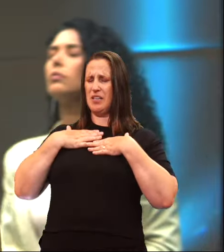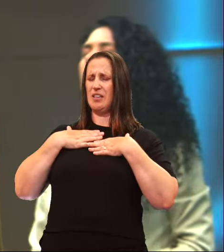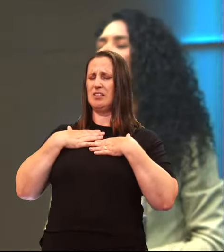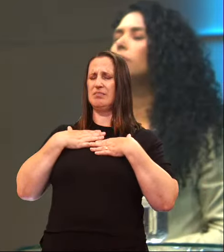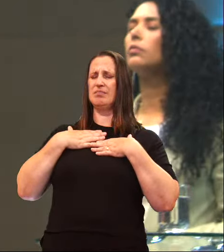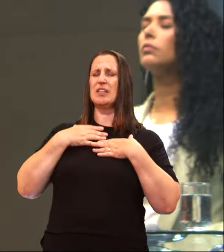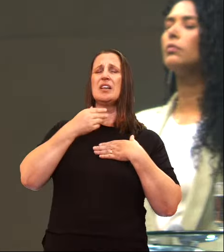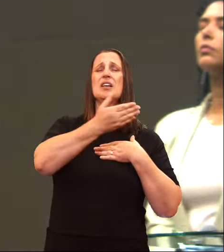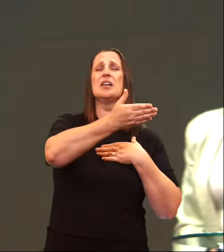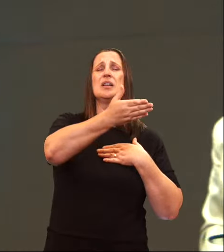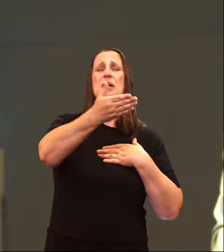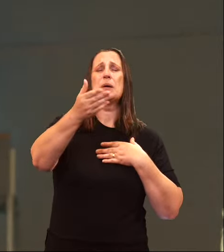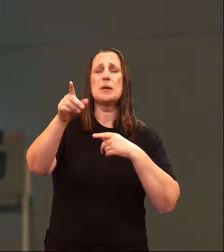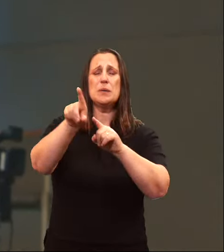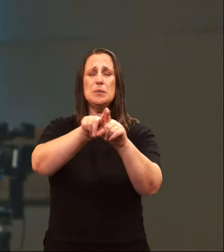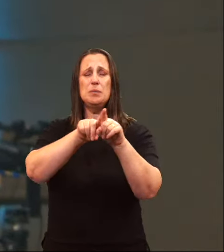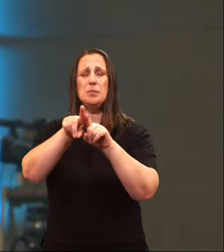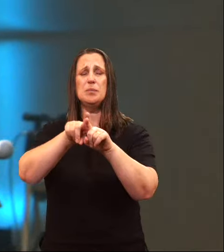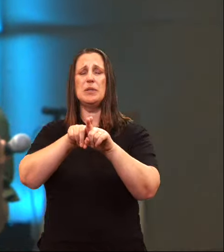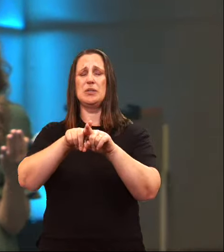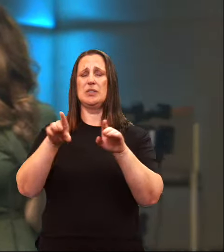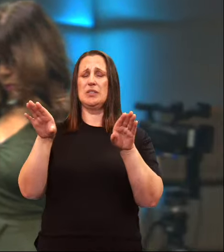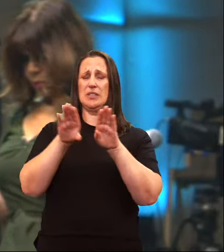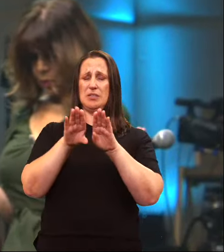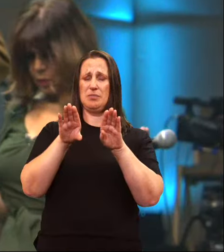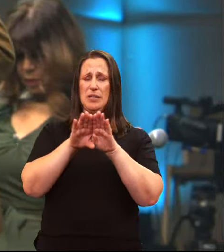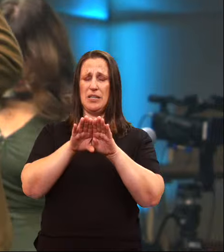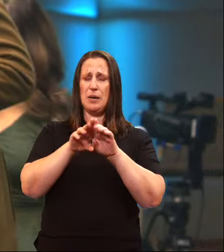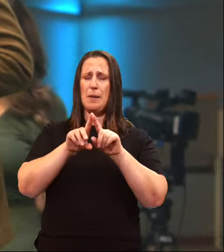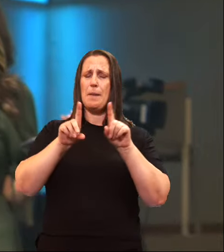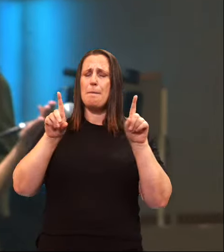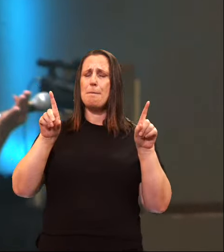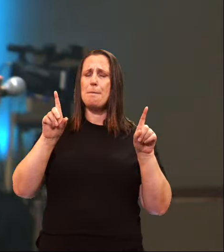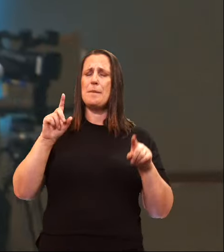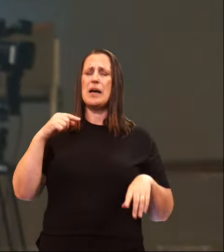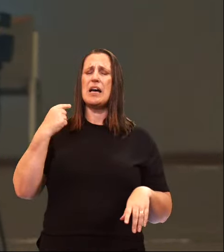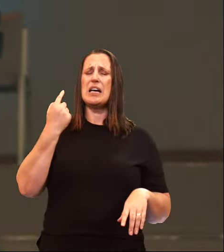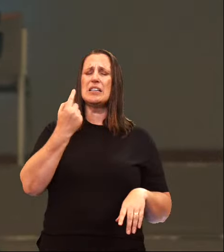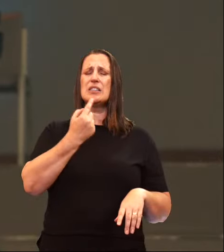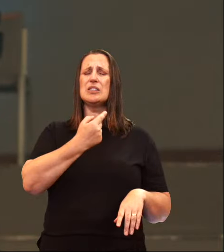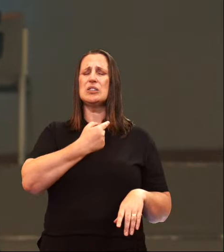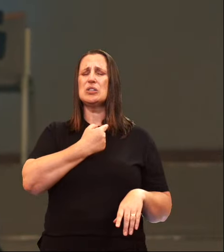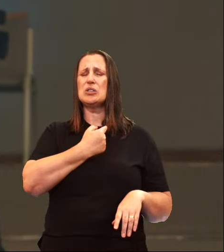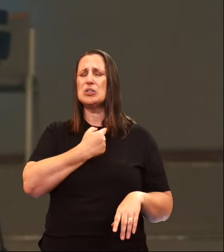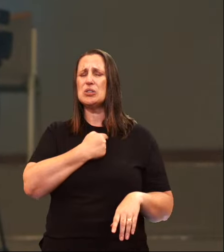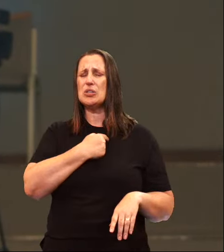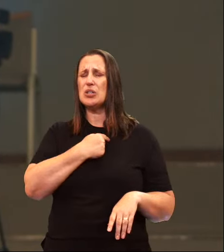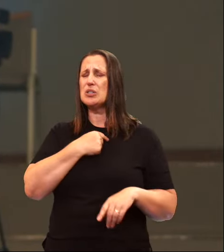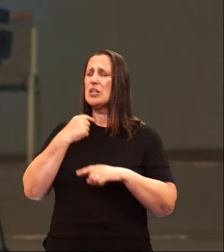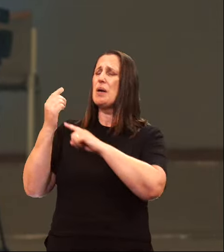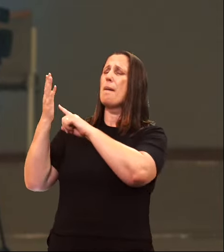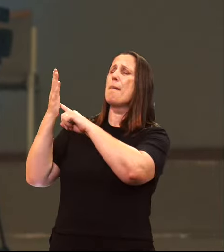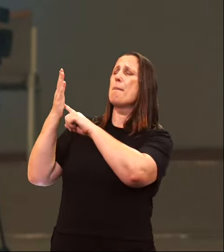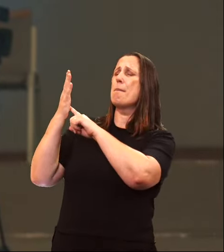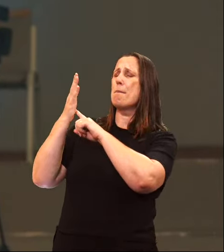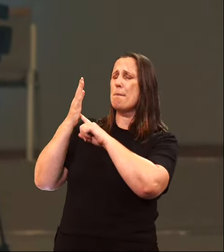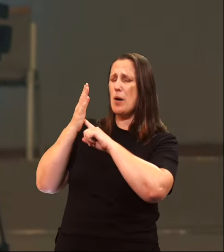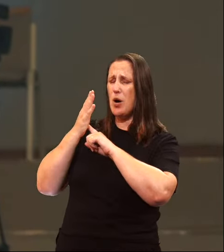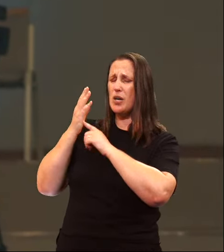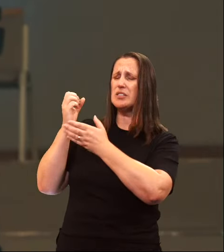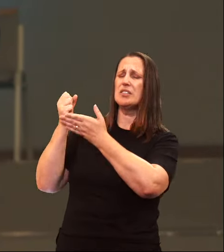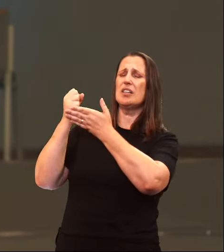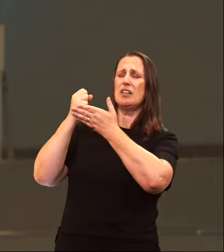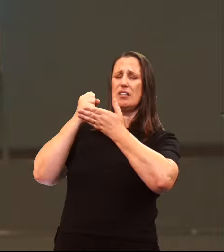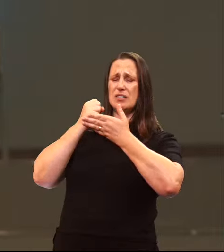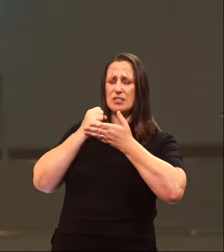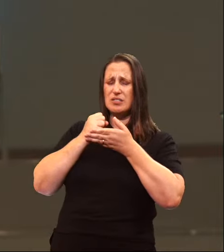para a vida dos meus irmãos, para esta igreja. Mas enquanto andamos na direção que o Senhor aponta para nós, nos ajuda a